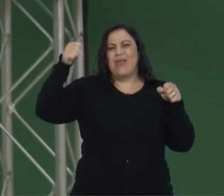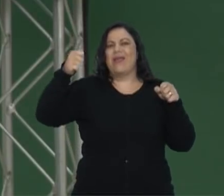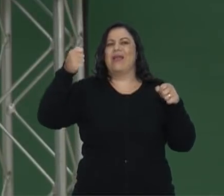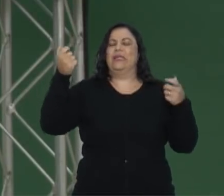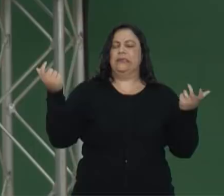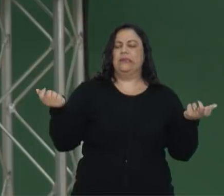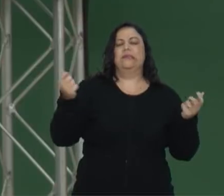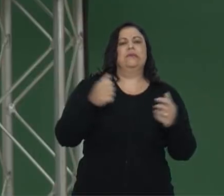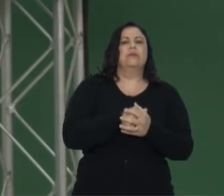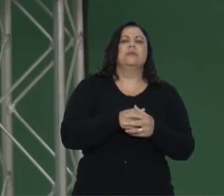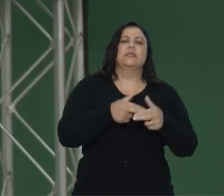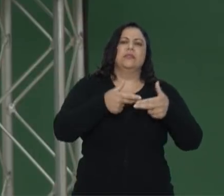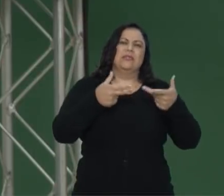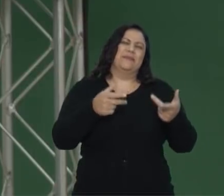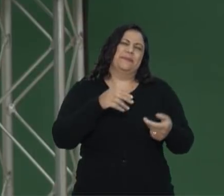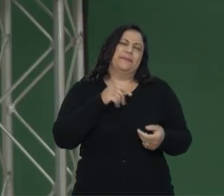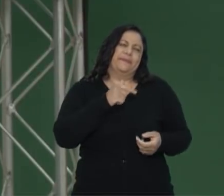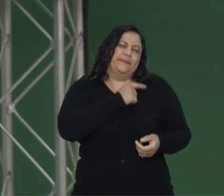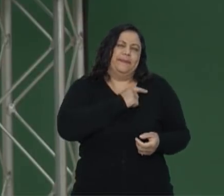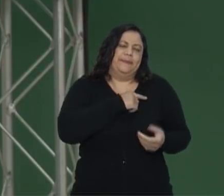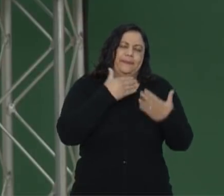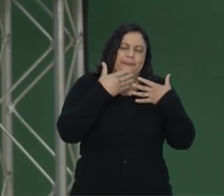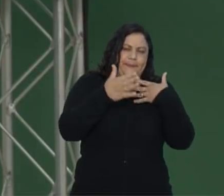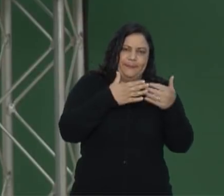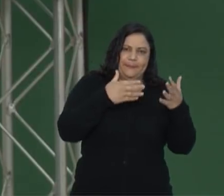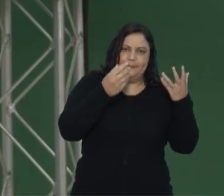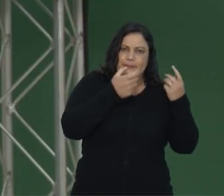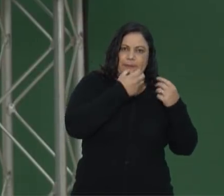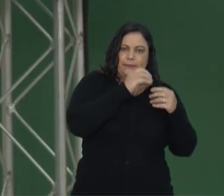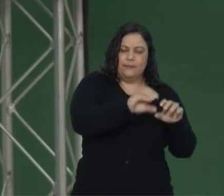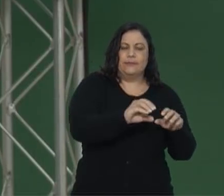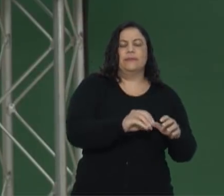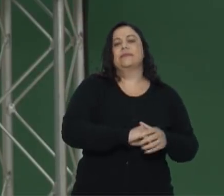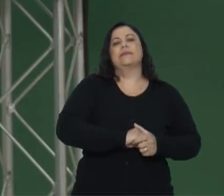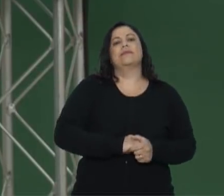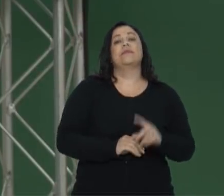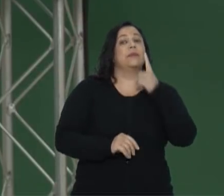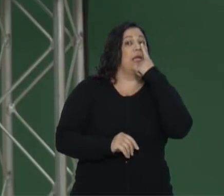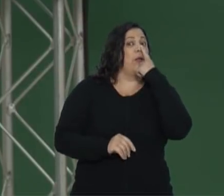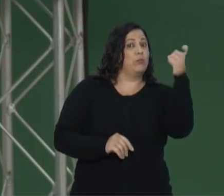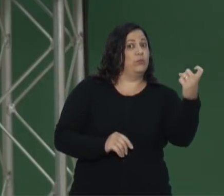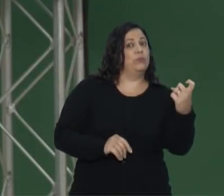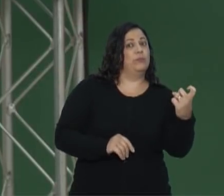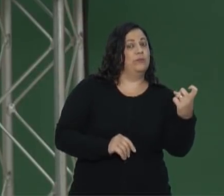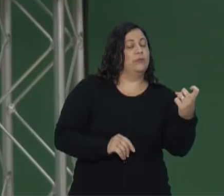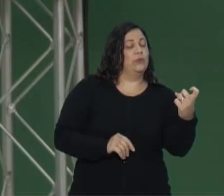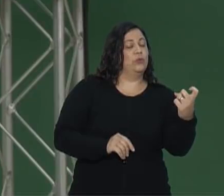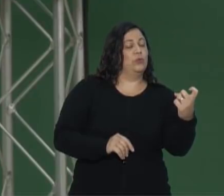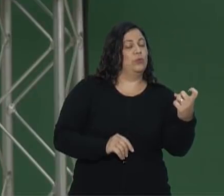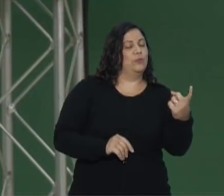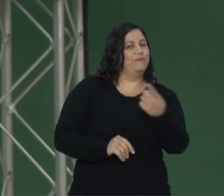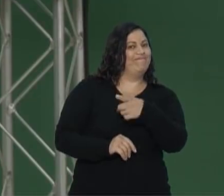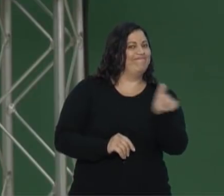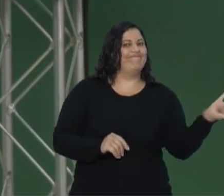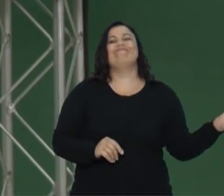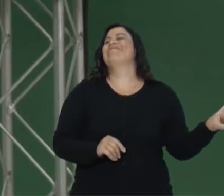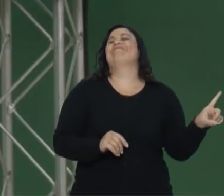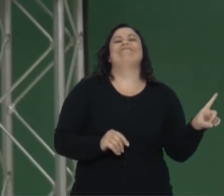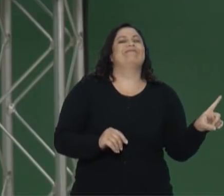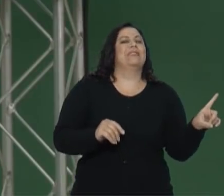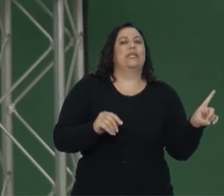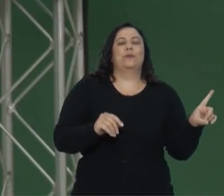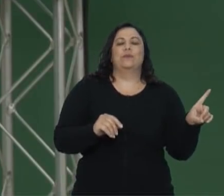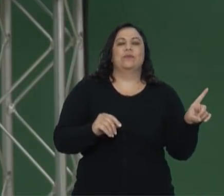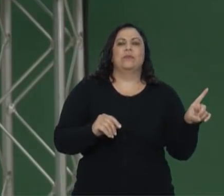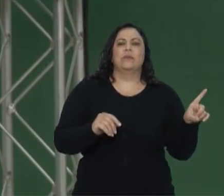uma parte que estava meio feinha. Nós colocamos no lixo, mas não deve se colocar no lixo. Coloca